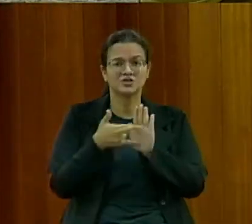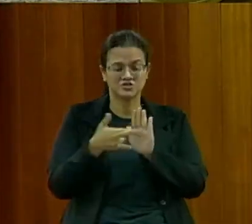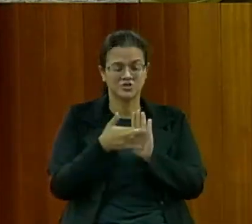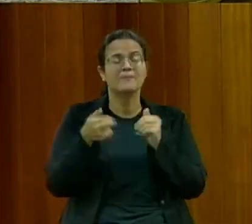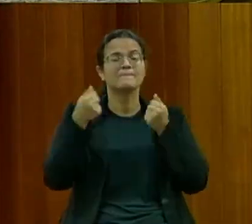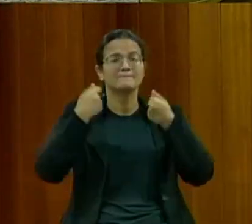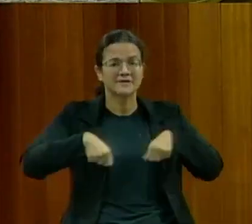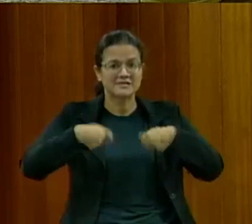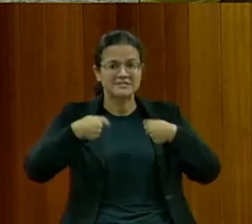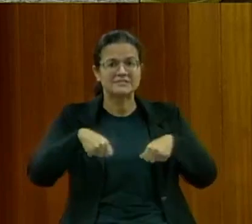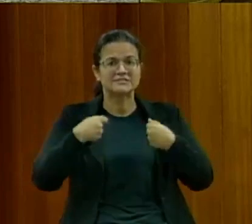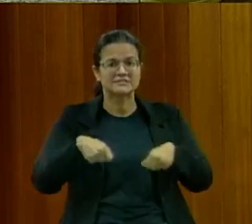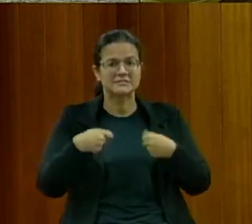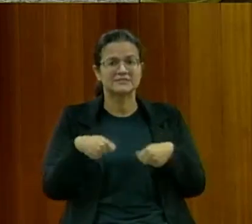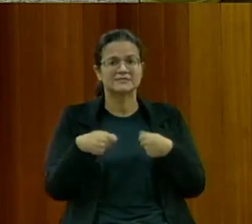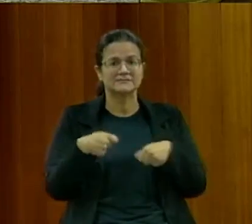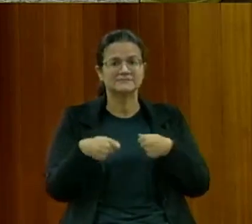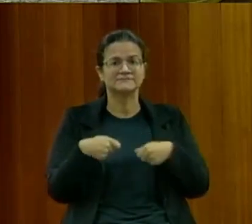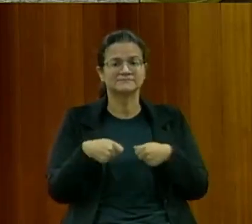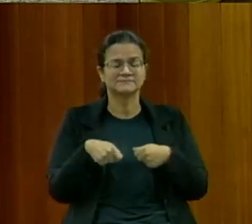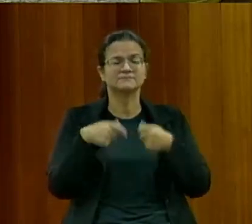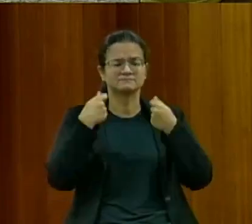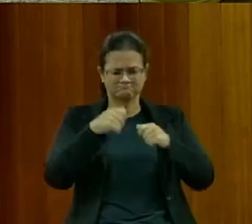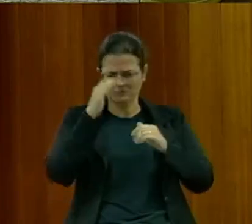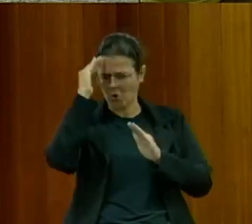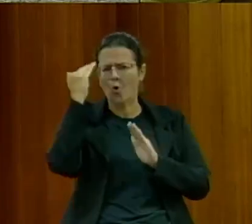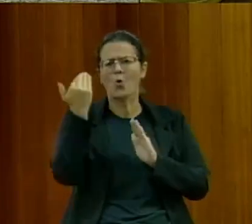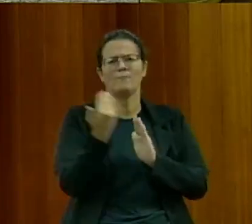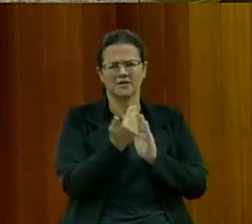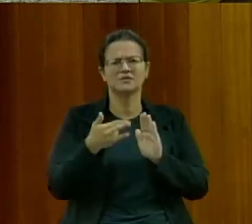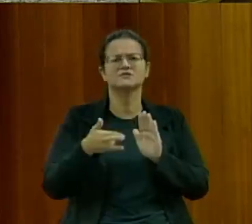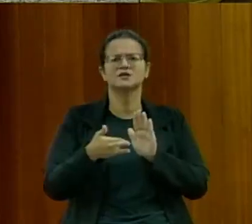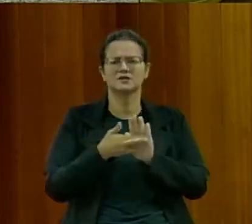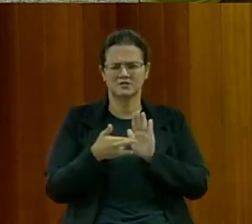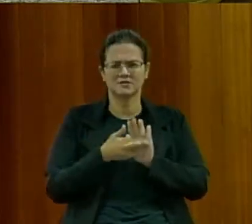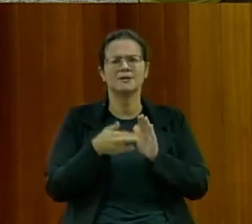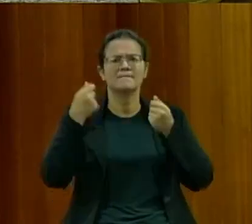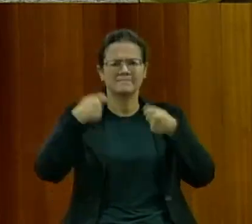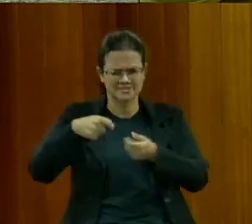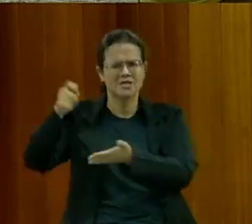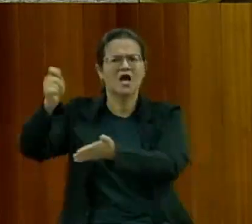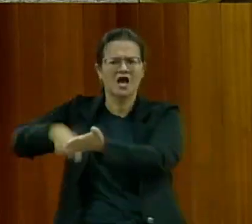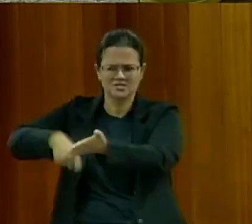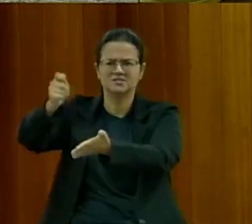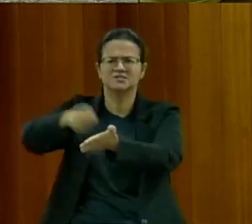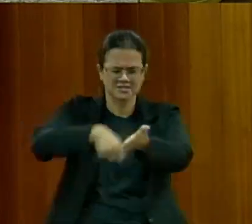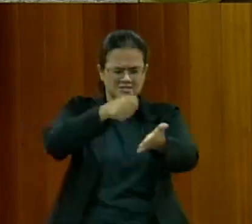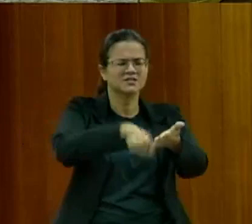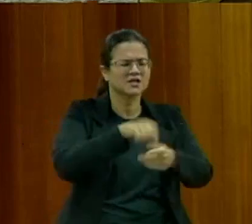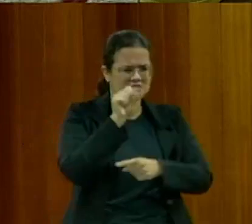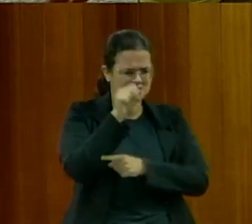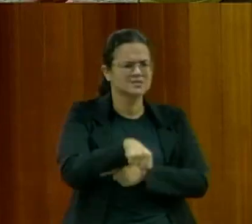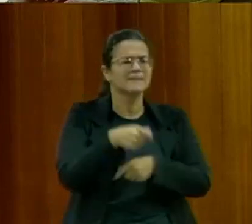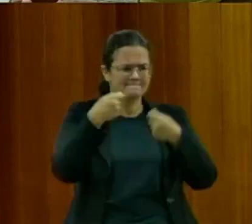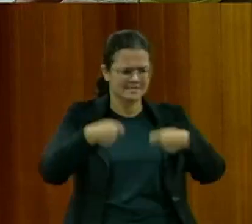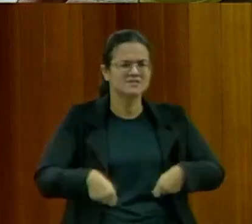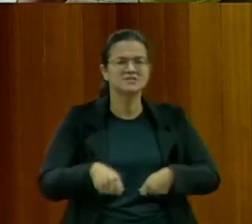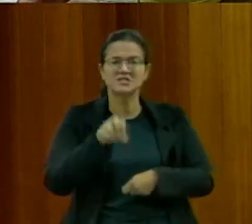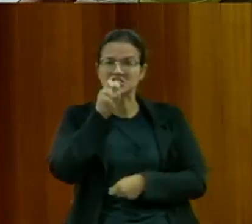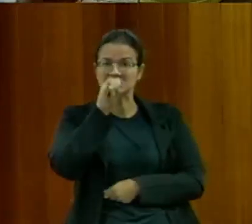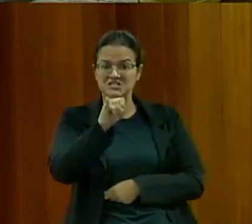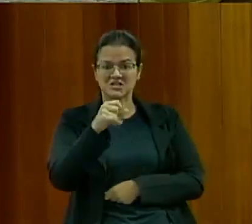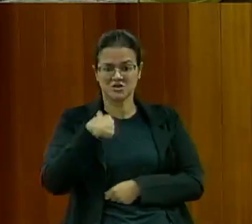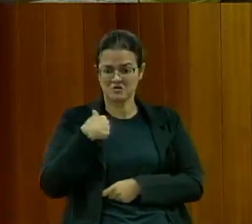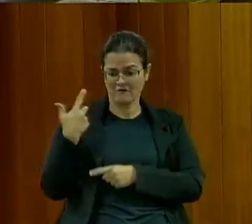vai ter que ser cumprido, vai ter que fazer lá abaixo-assinado. Agora, se eu for voto vencido, eu não vou discutir, não vou